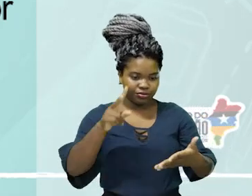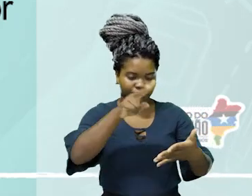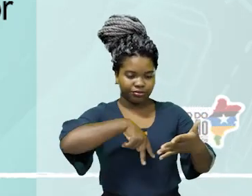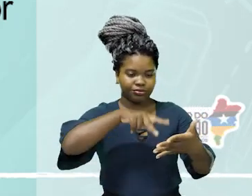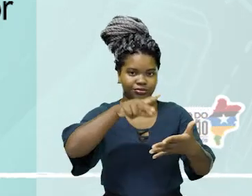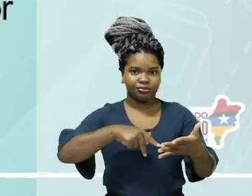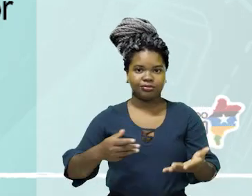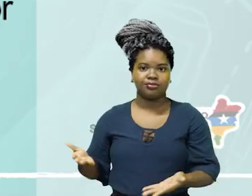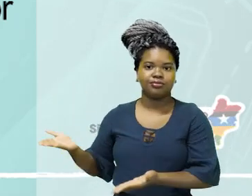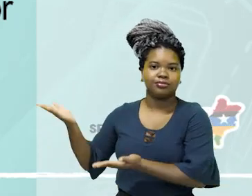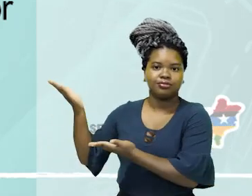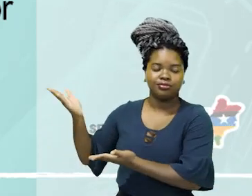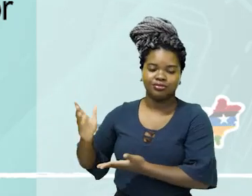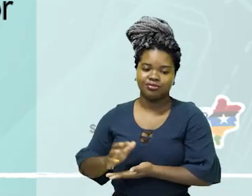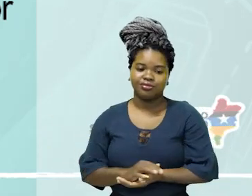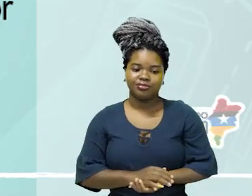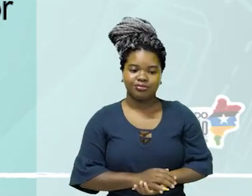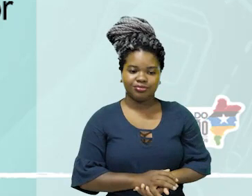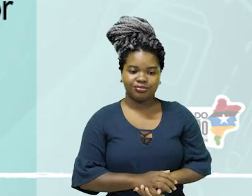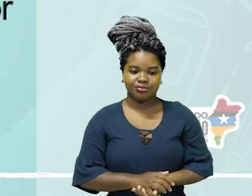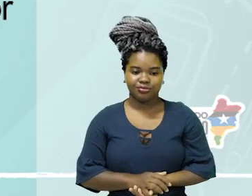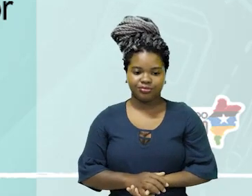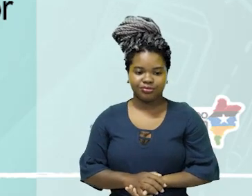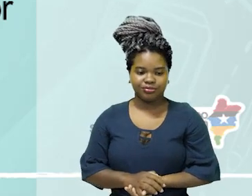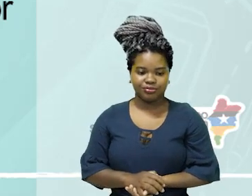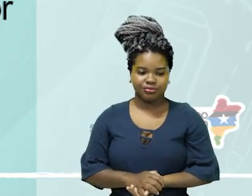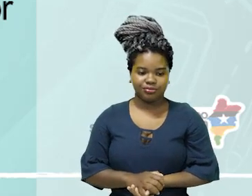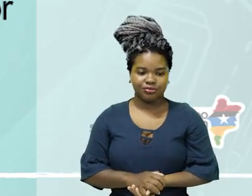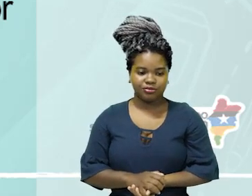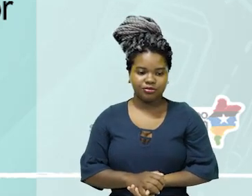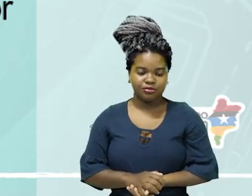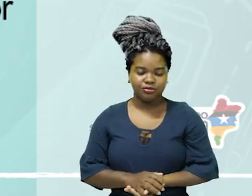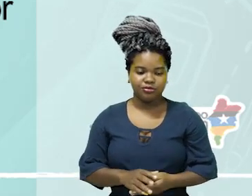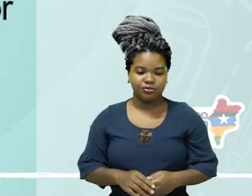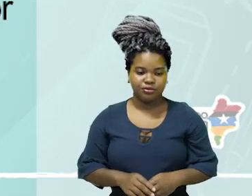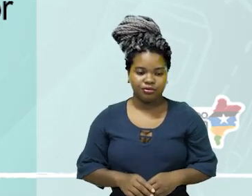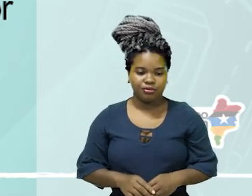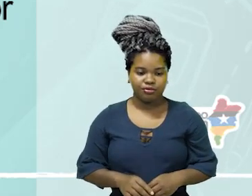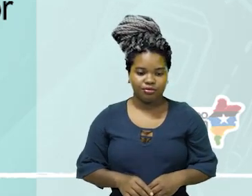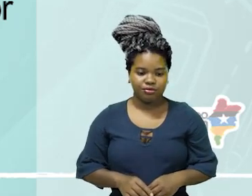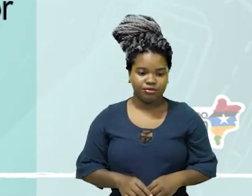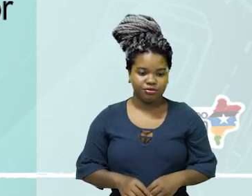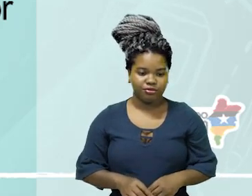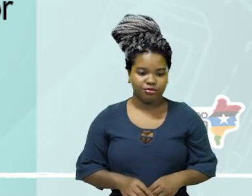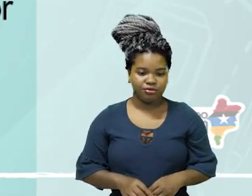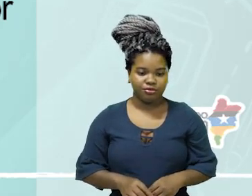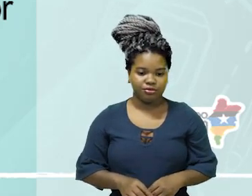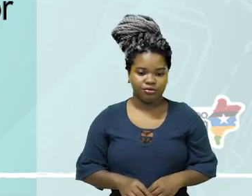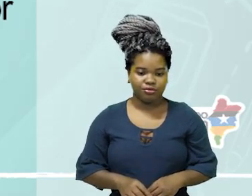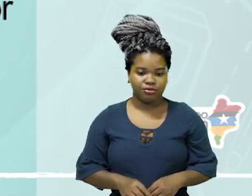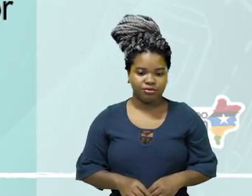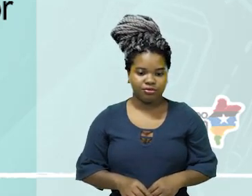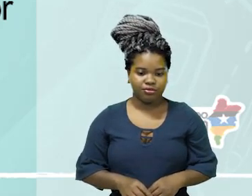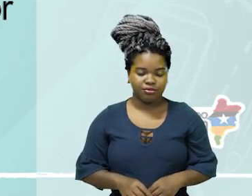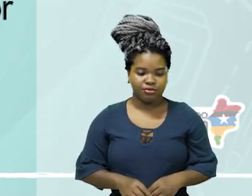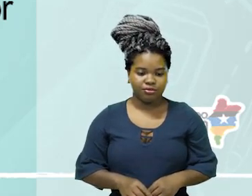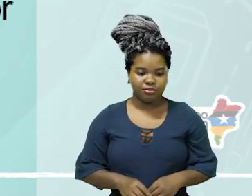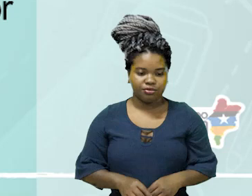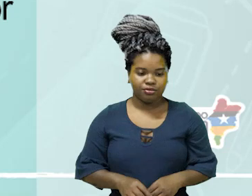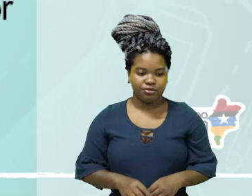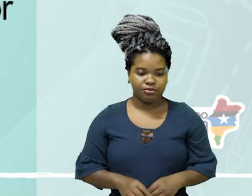pluricelulares, parede celular com reforço de celulose, apresentam o corpo